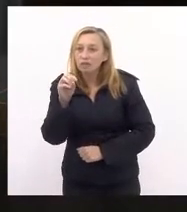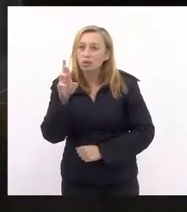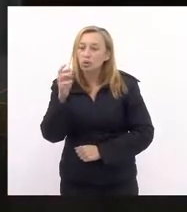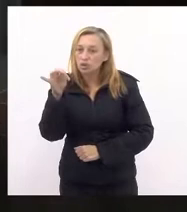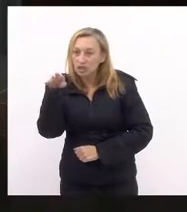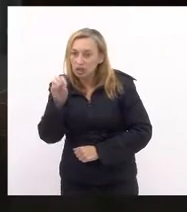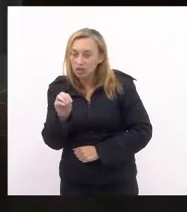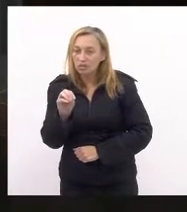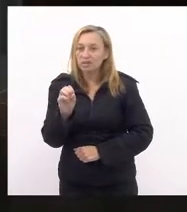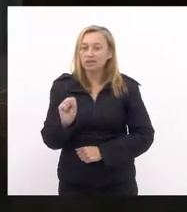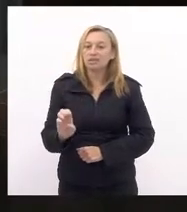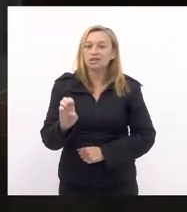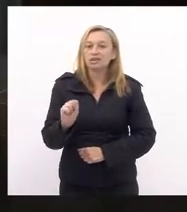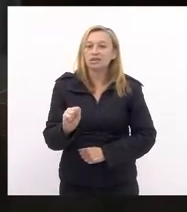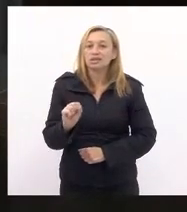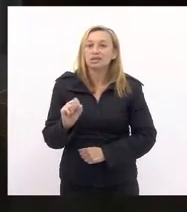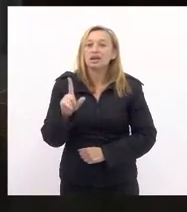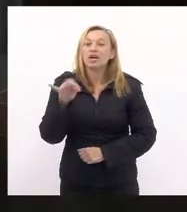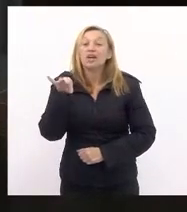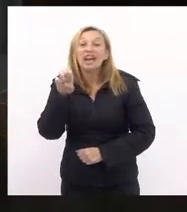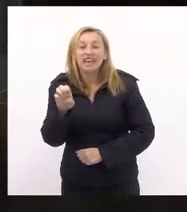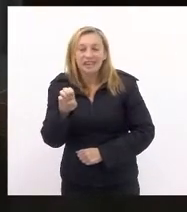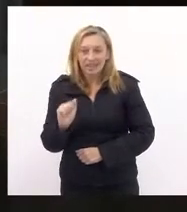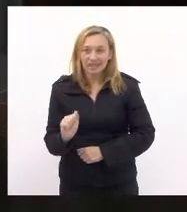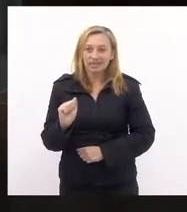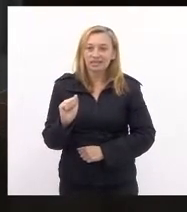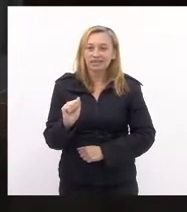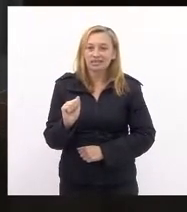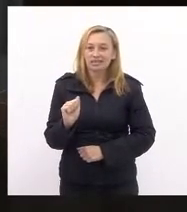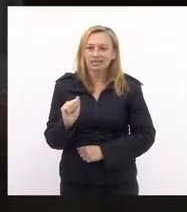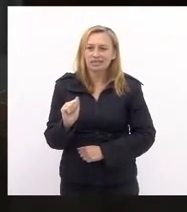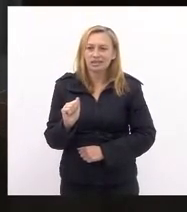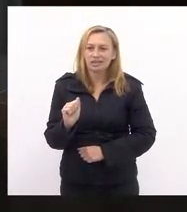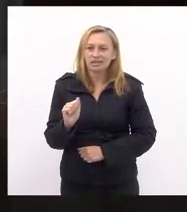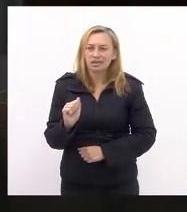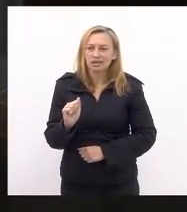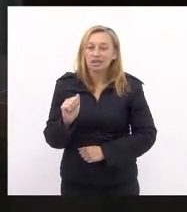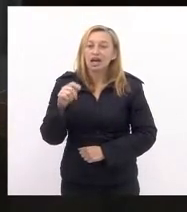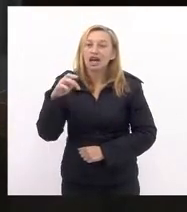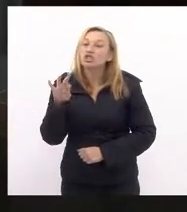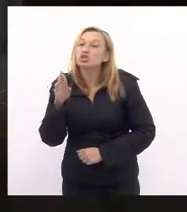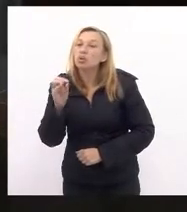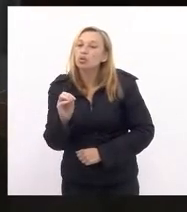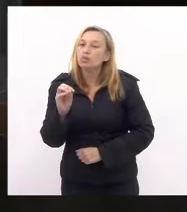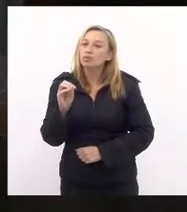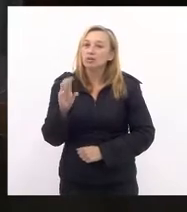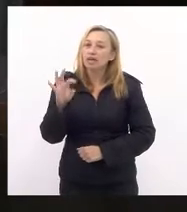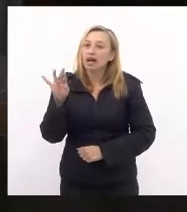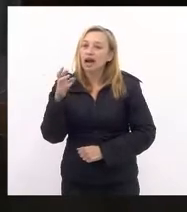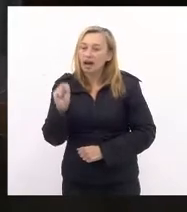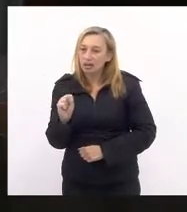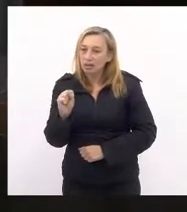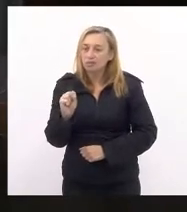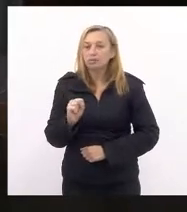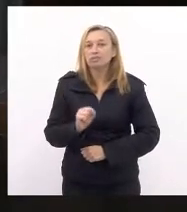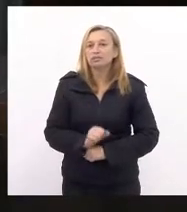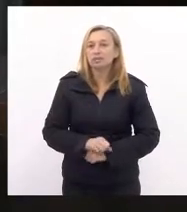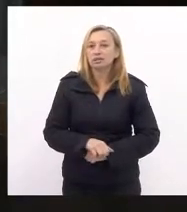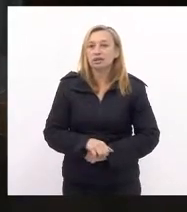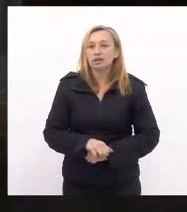Rodrigues Ferreira, Eulina Cabral Fiuza, Antônio Carlos Maia